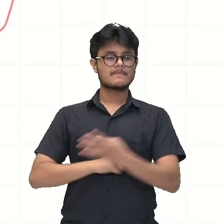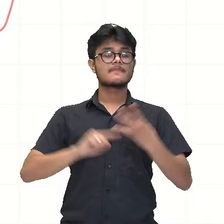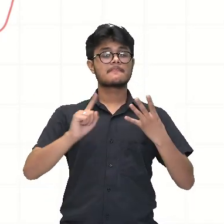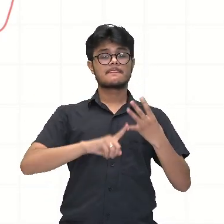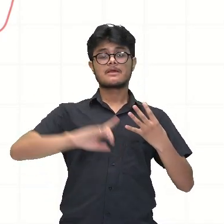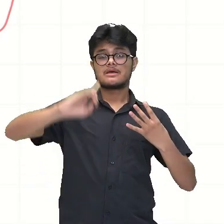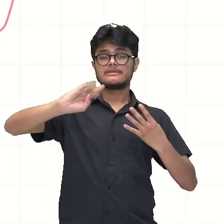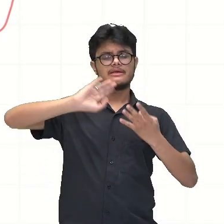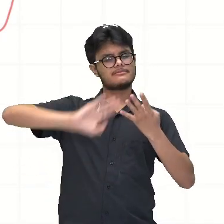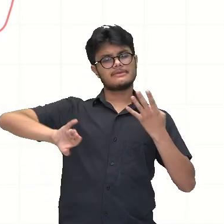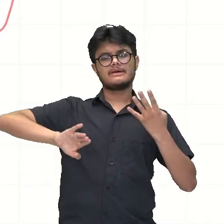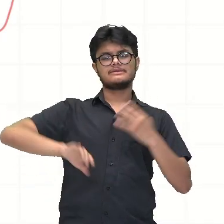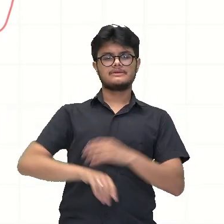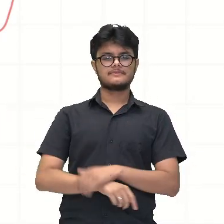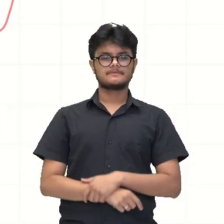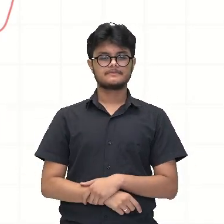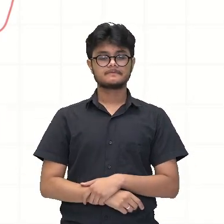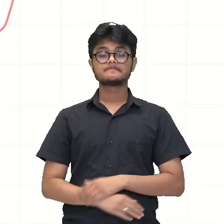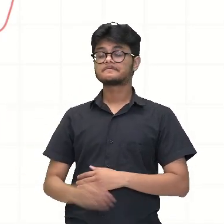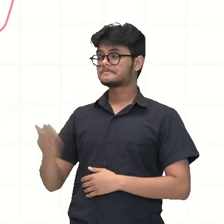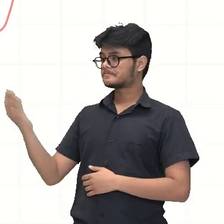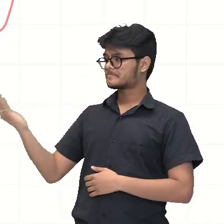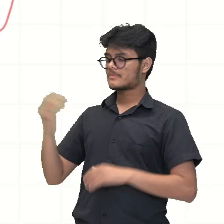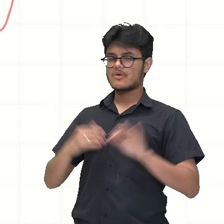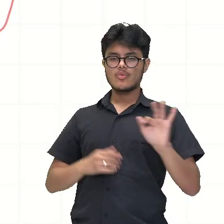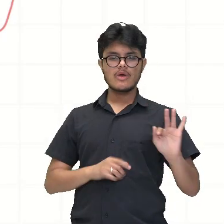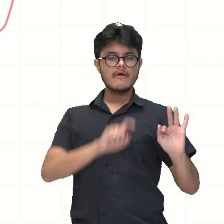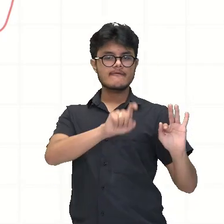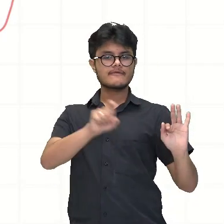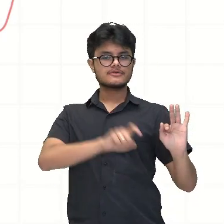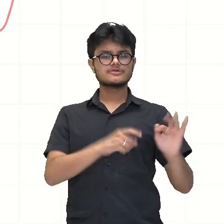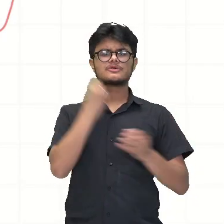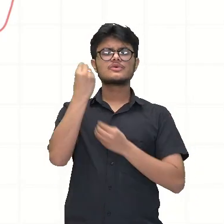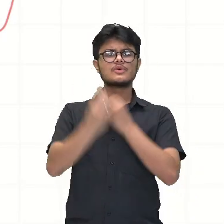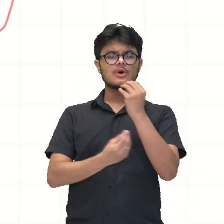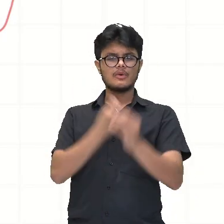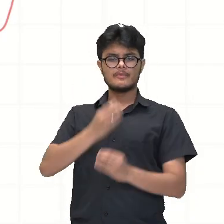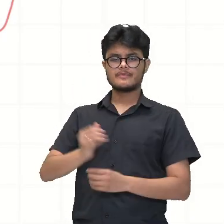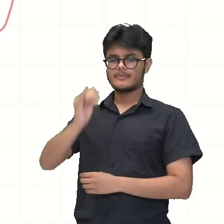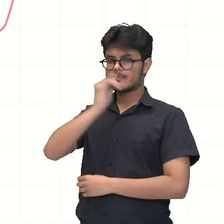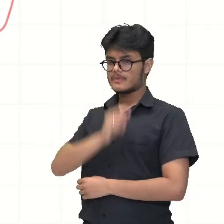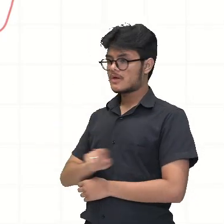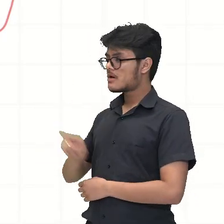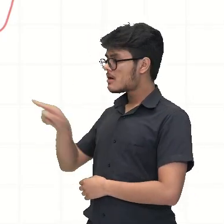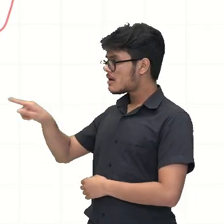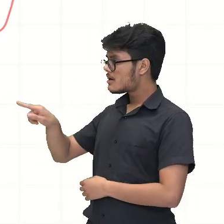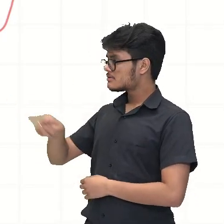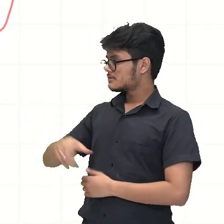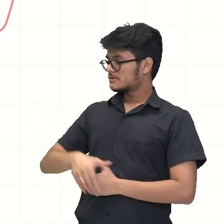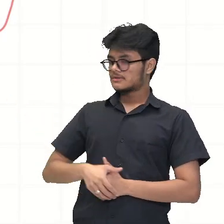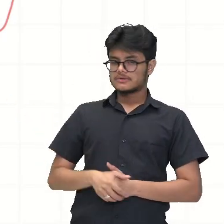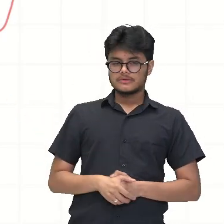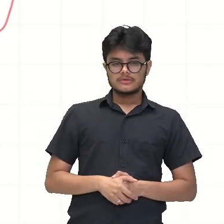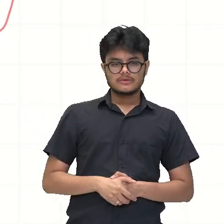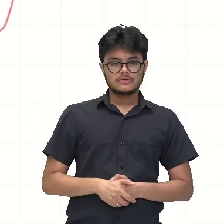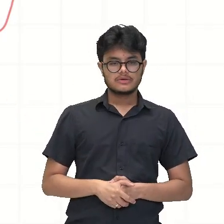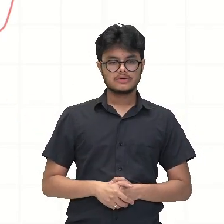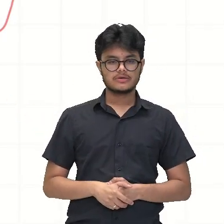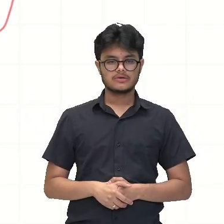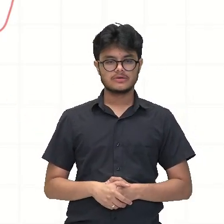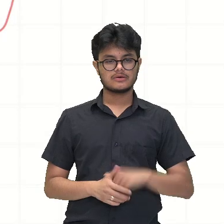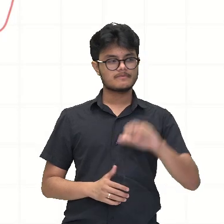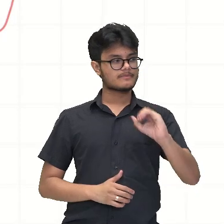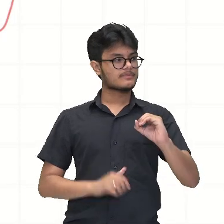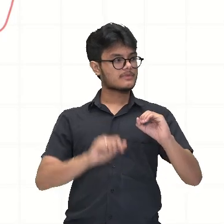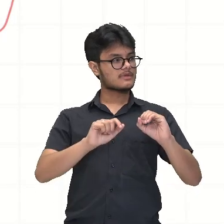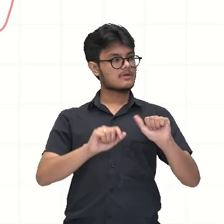função é desse tipo aqui. A estrutura inicial dela é essa, né? Ax mais b. Aí a gente já sabe que esse b é